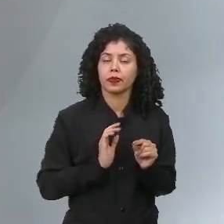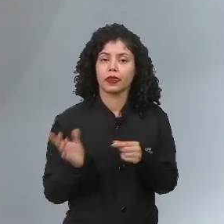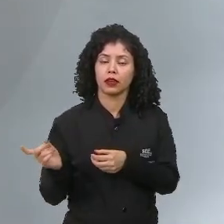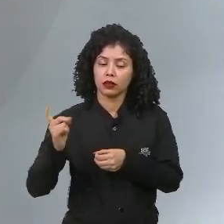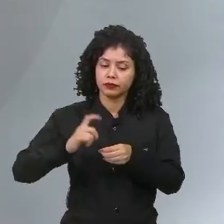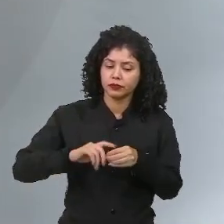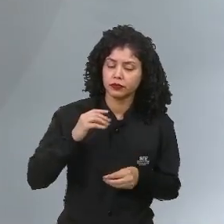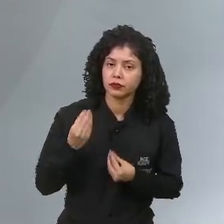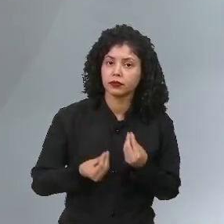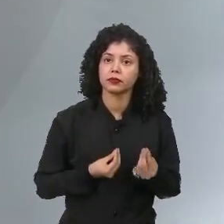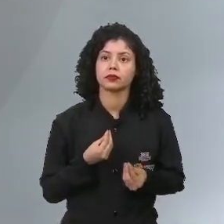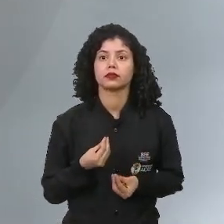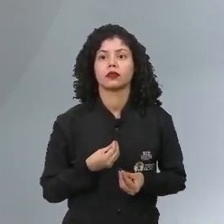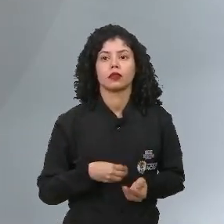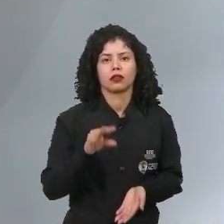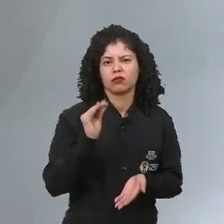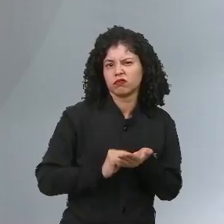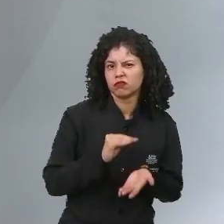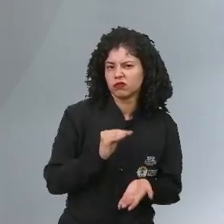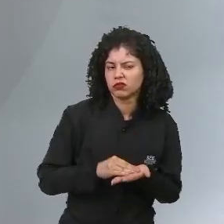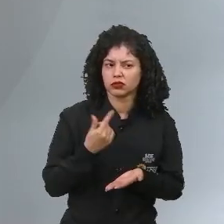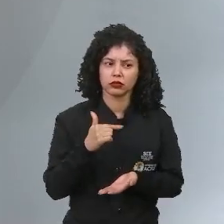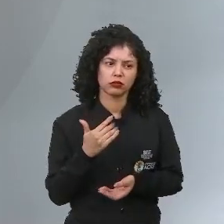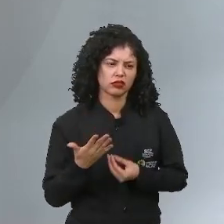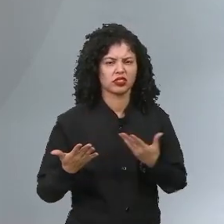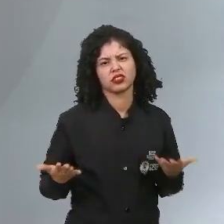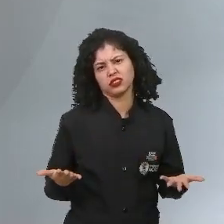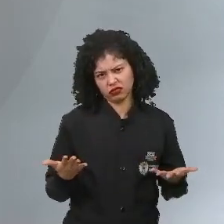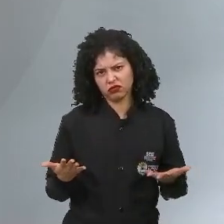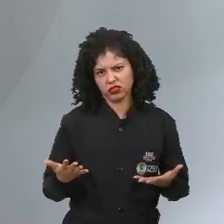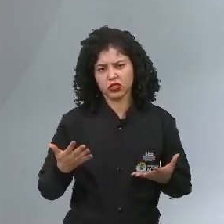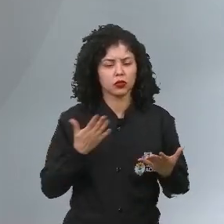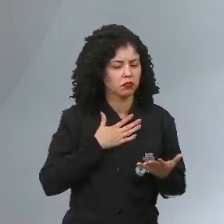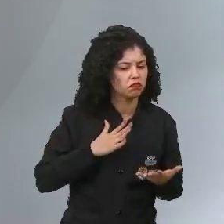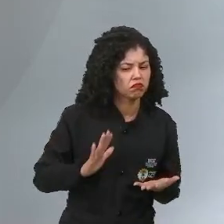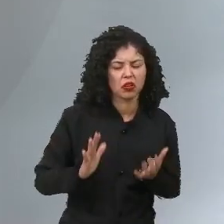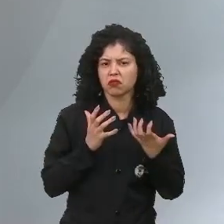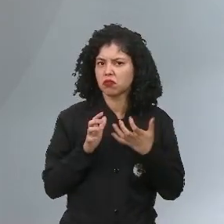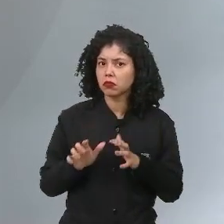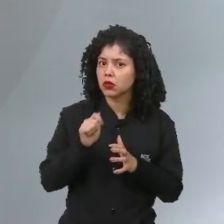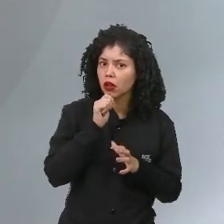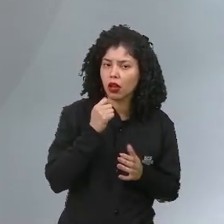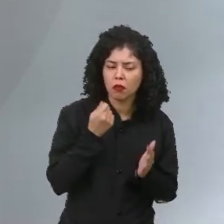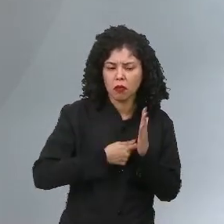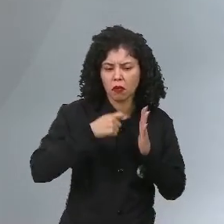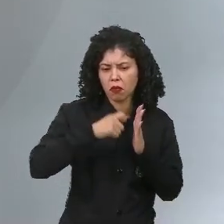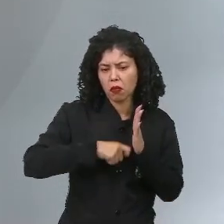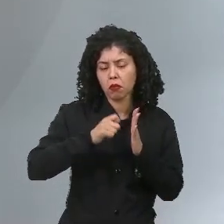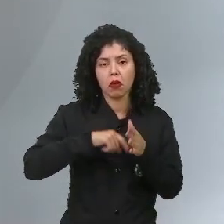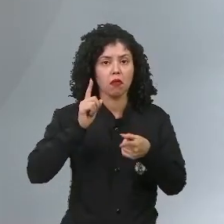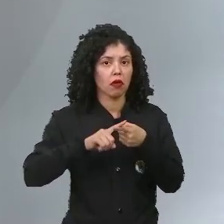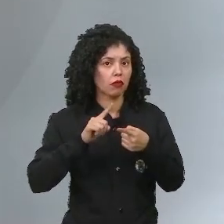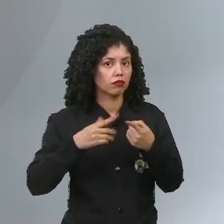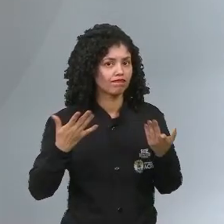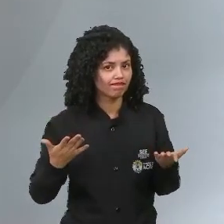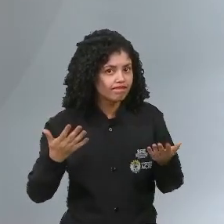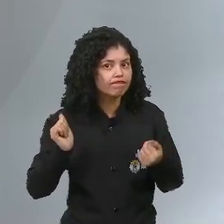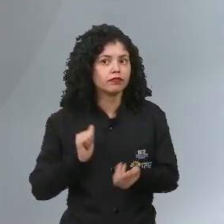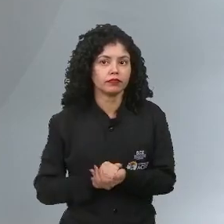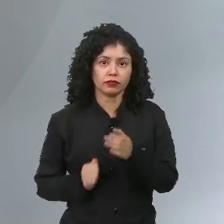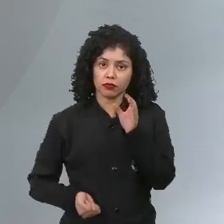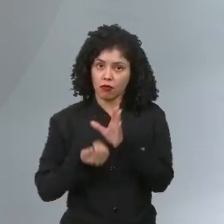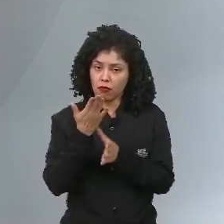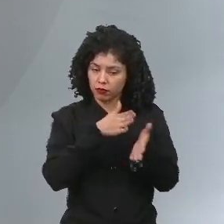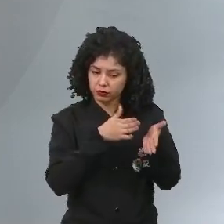vem como uma forma de insatisfação sobre o controle, principalmente sobre a cobrança de impostos. A Inconfidência Mineira foi um movimento que surge